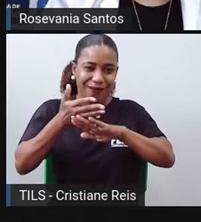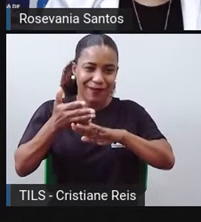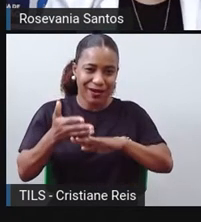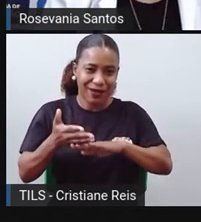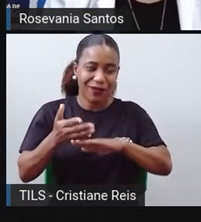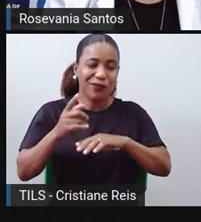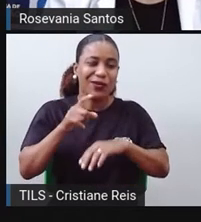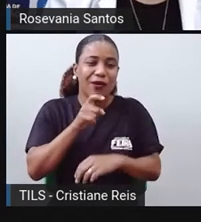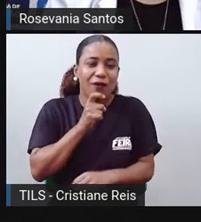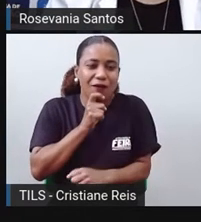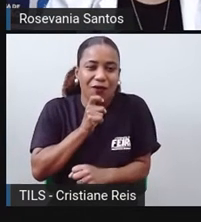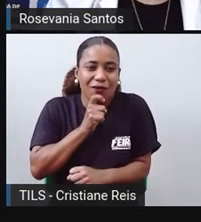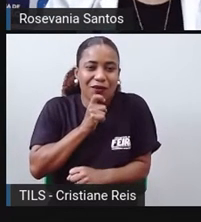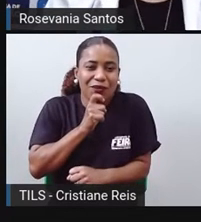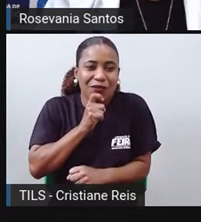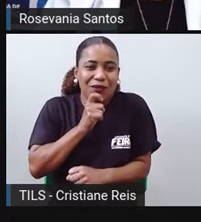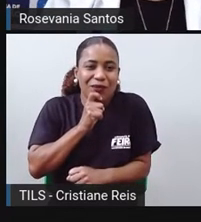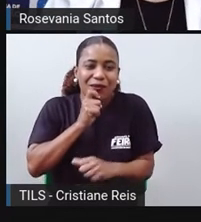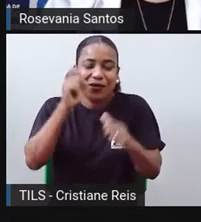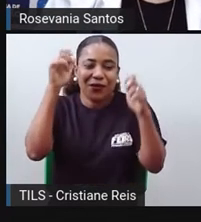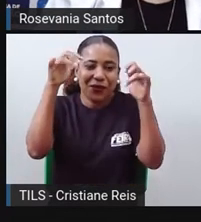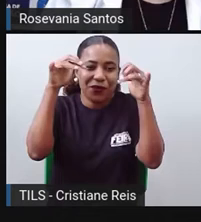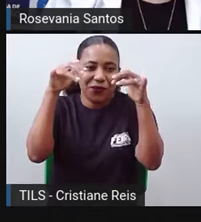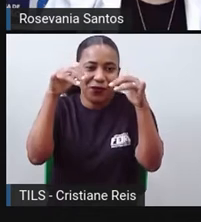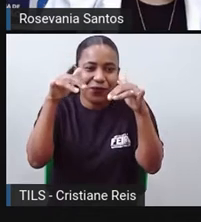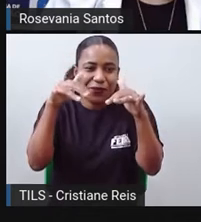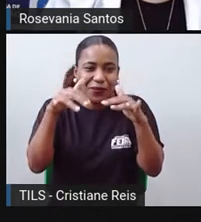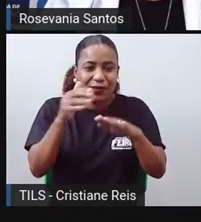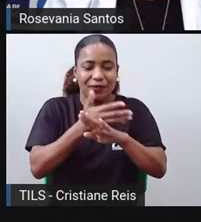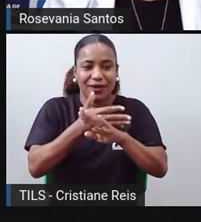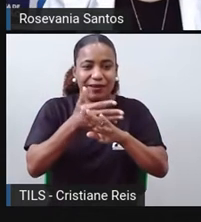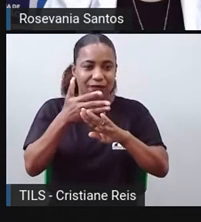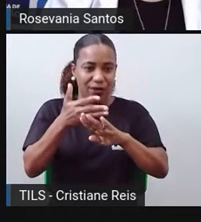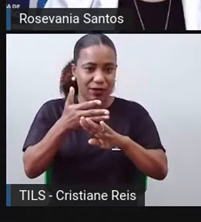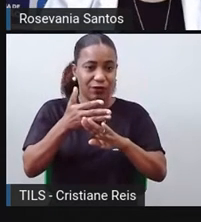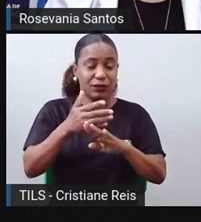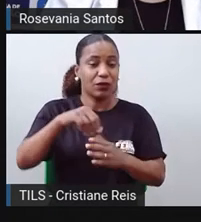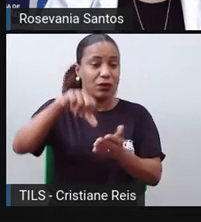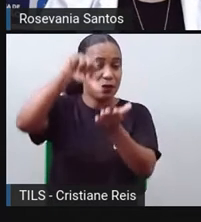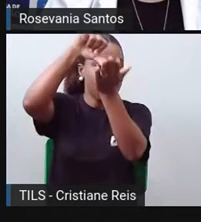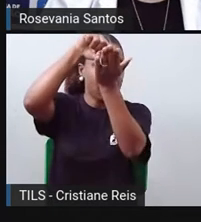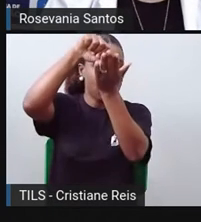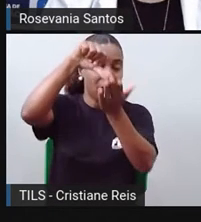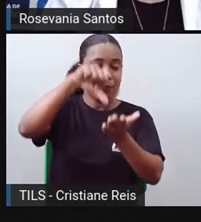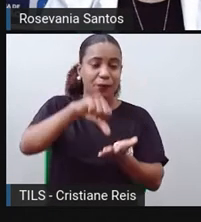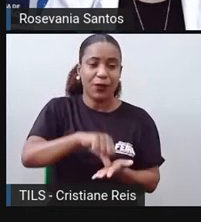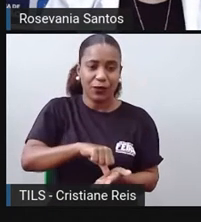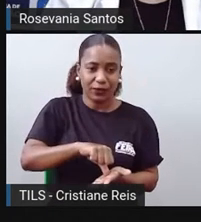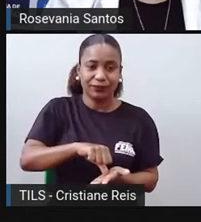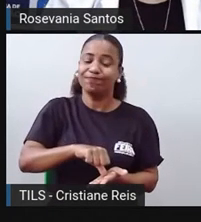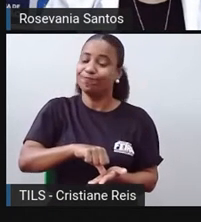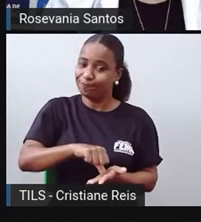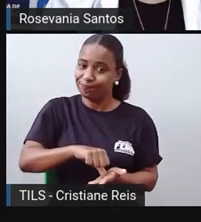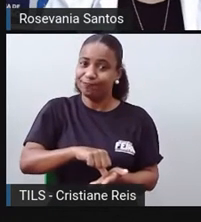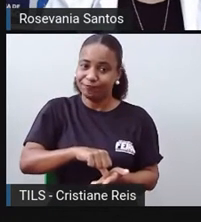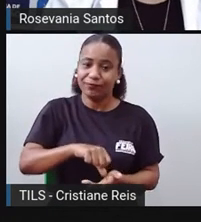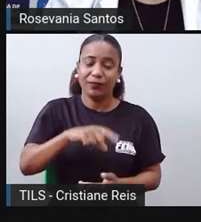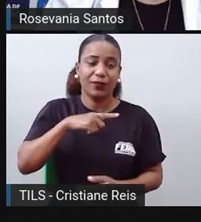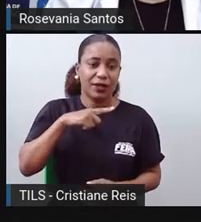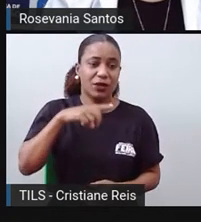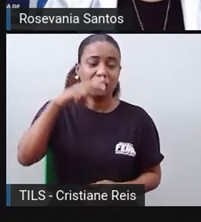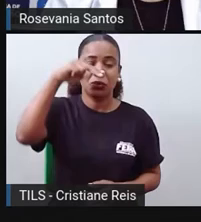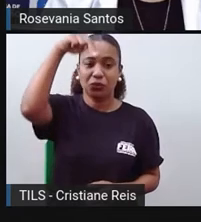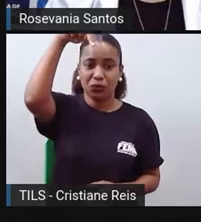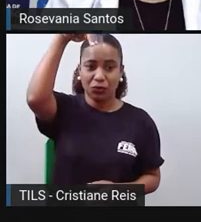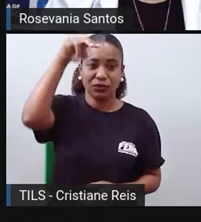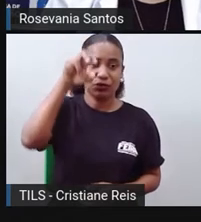das baixas temperaturas o tempo todo. Então, as regiões polares ocupam as grandes latitudes dos hemisférios norte e